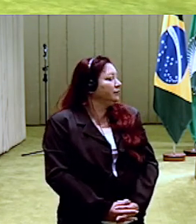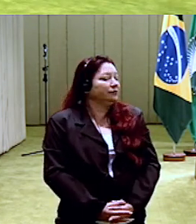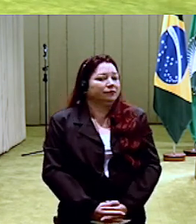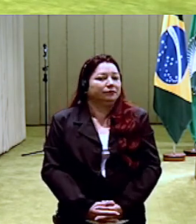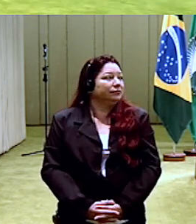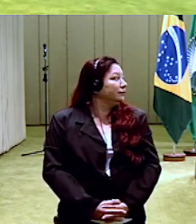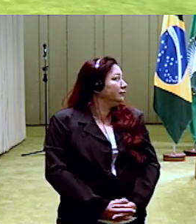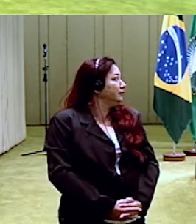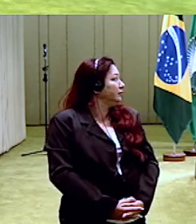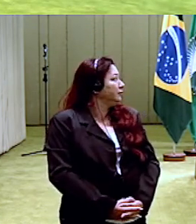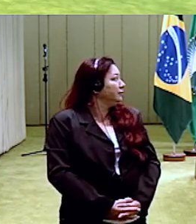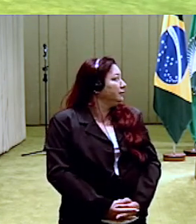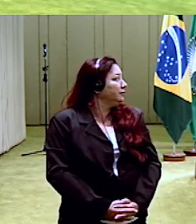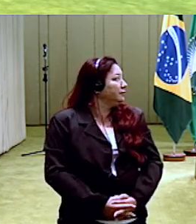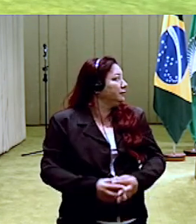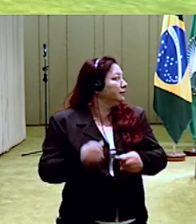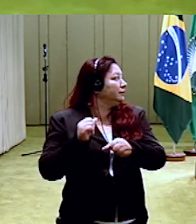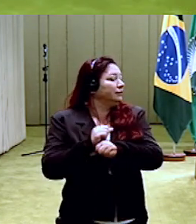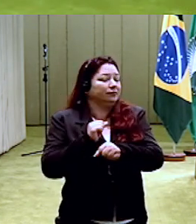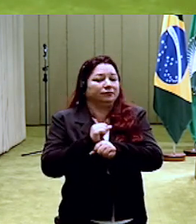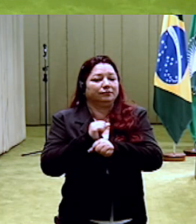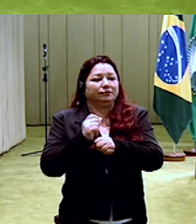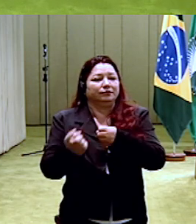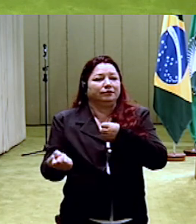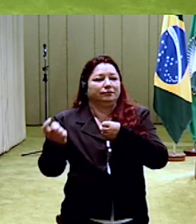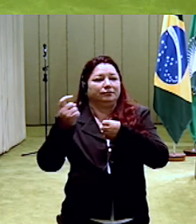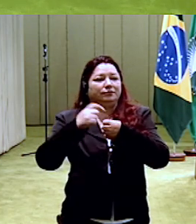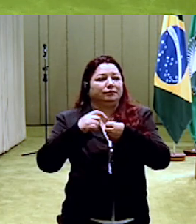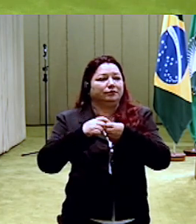Bem, enquanto esperamos a volta da